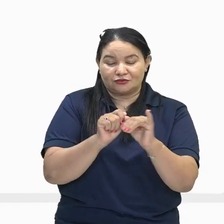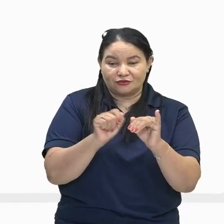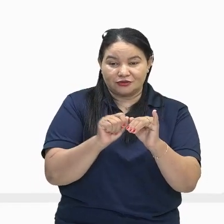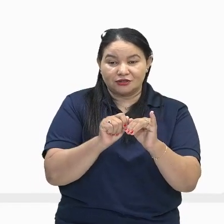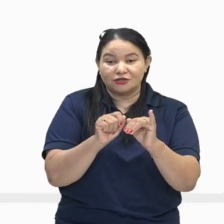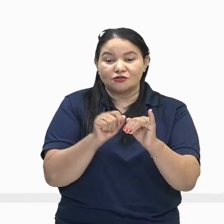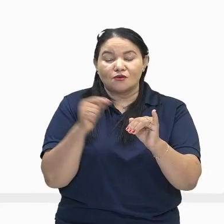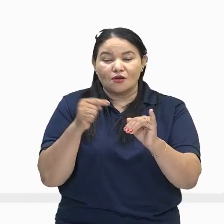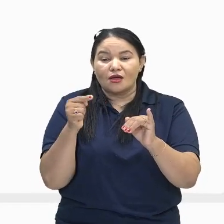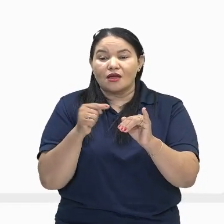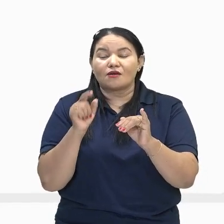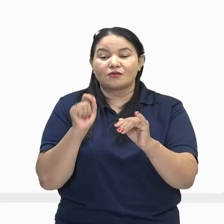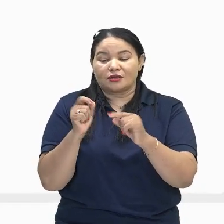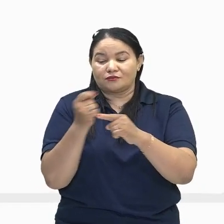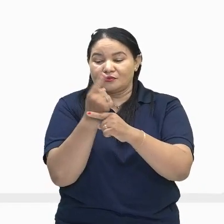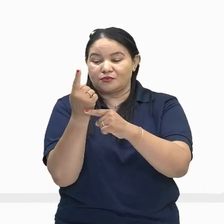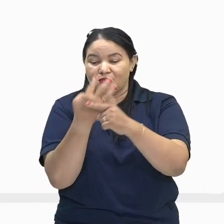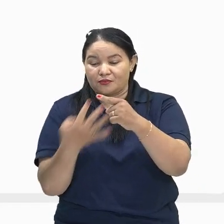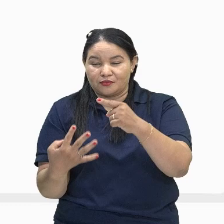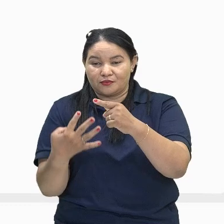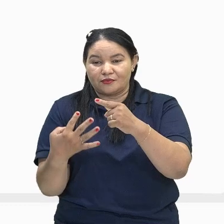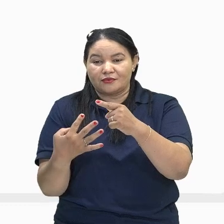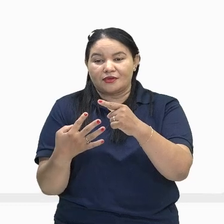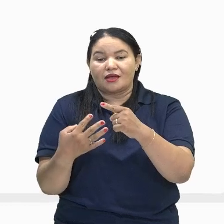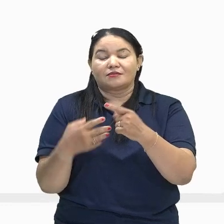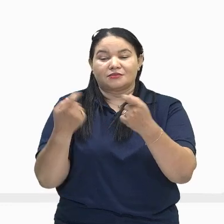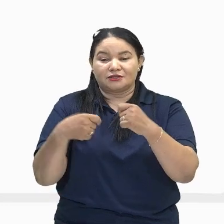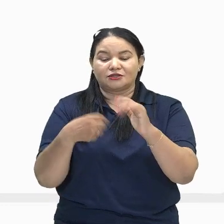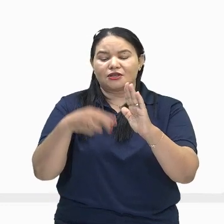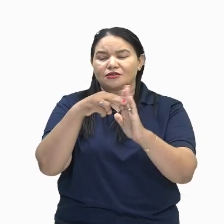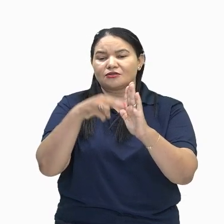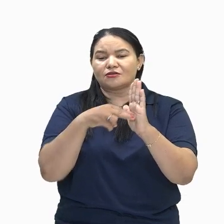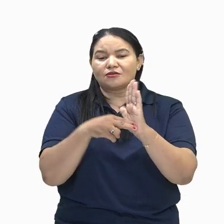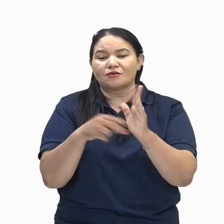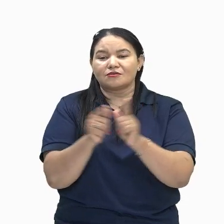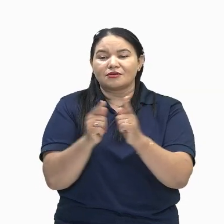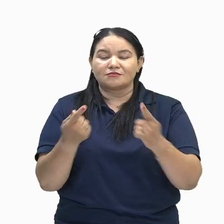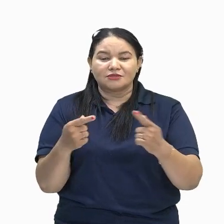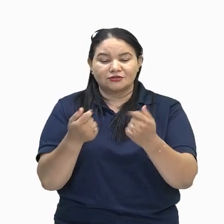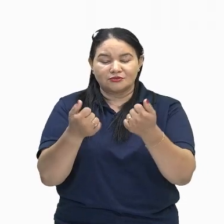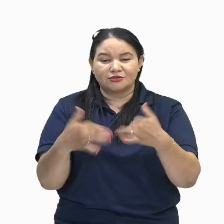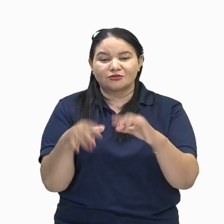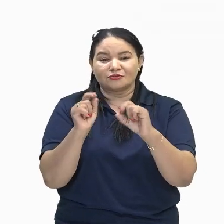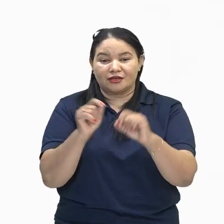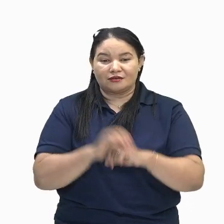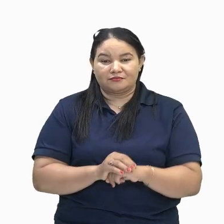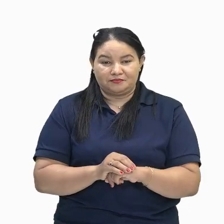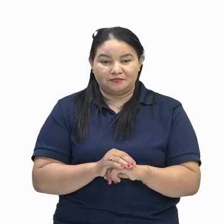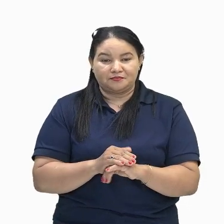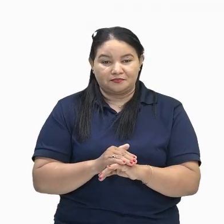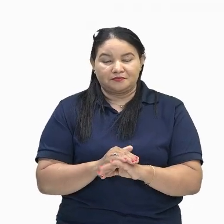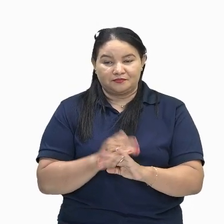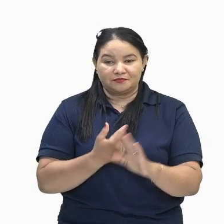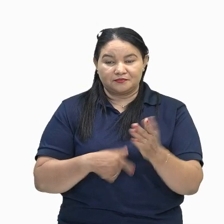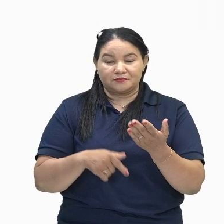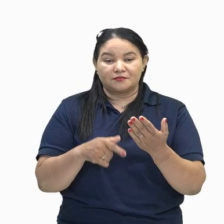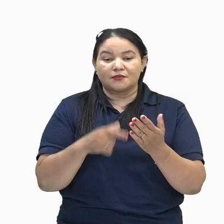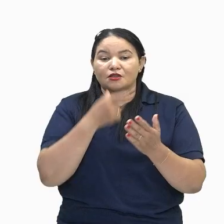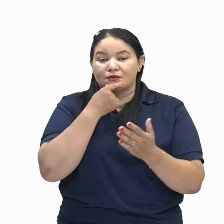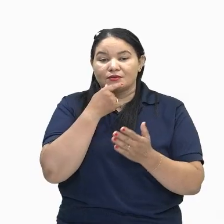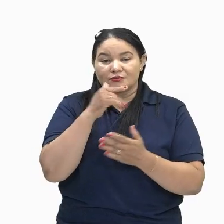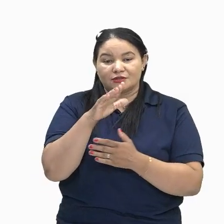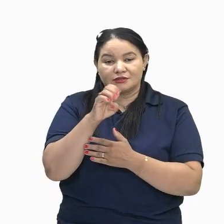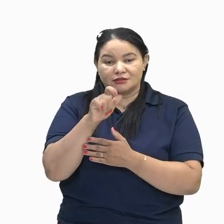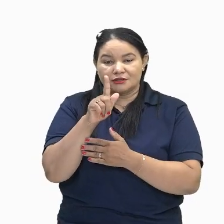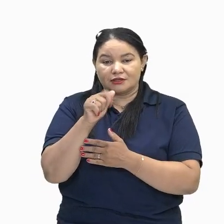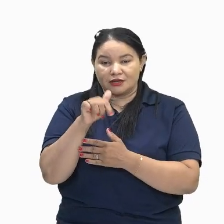termos fracionários. E aí a gente tem que consultar a norma. O que a norma gramatical diz? Olha só. Segundo Segala, valores numéricos que